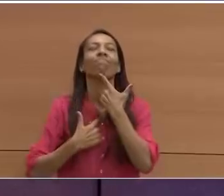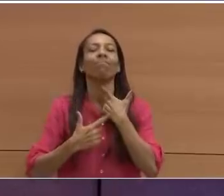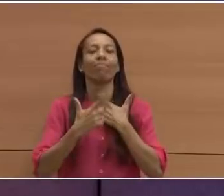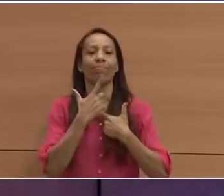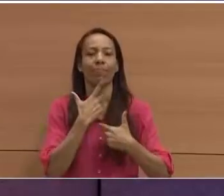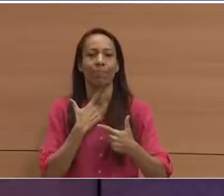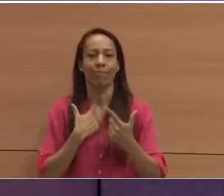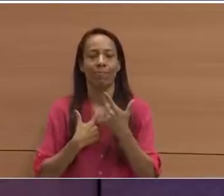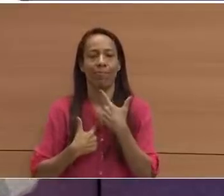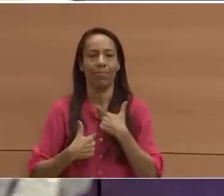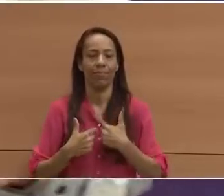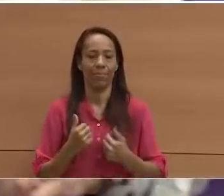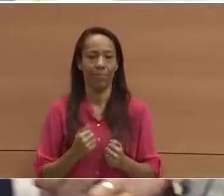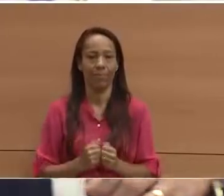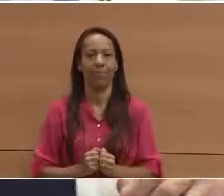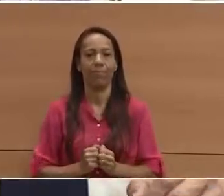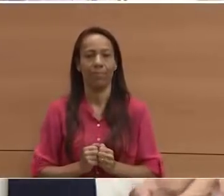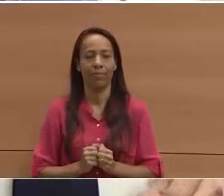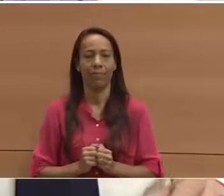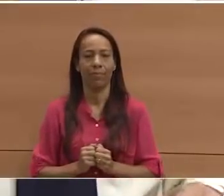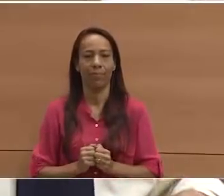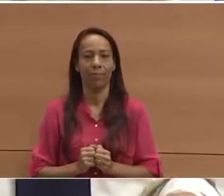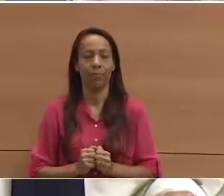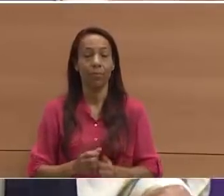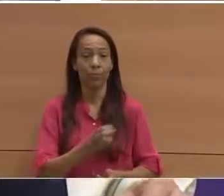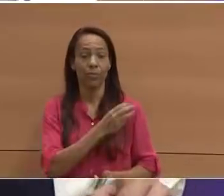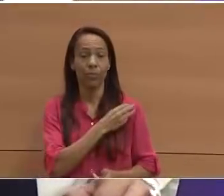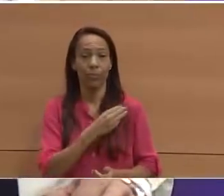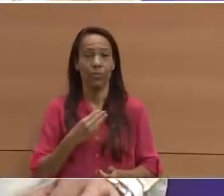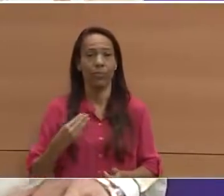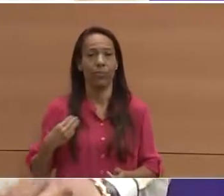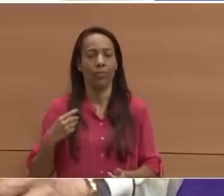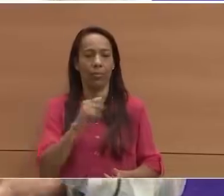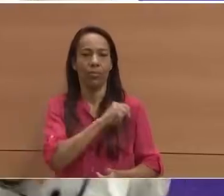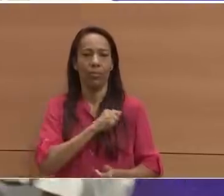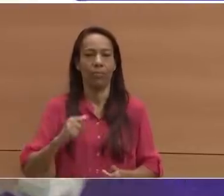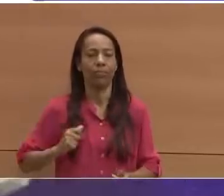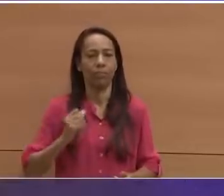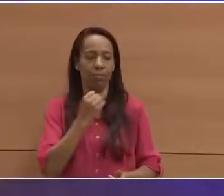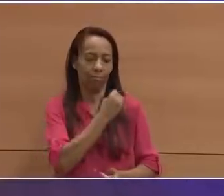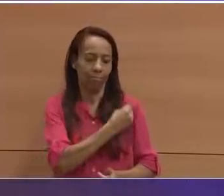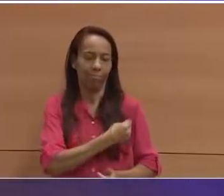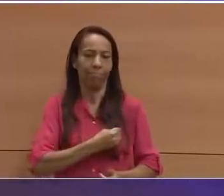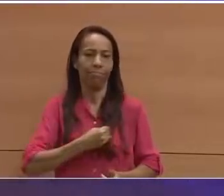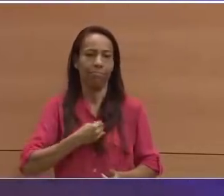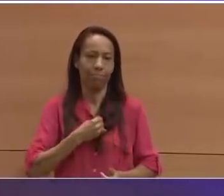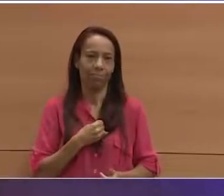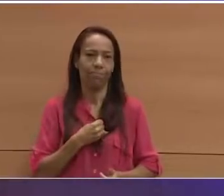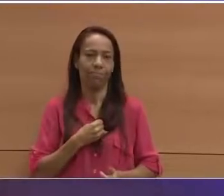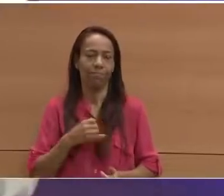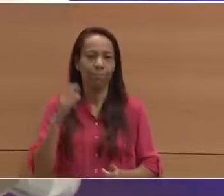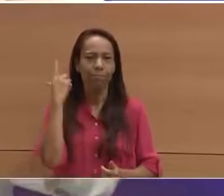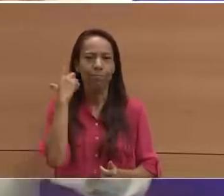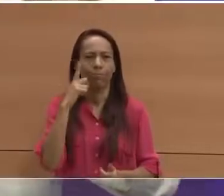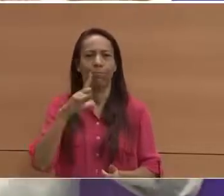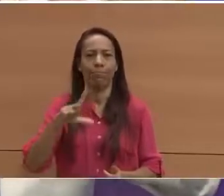Desejável. E o ministério de João conseguiu